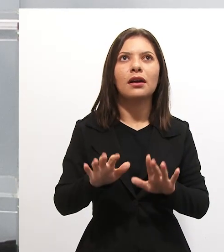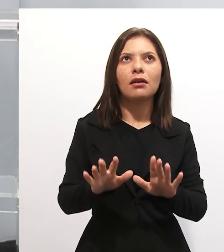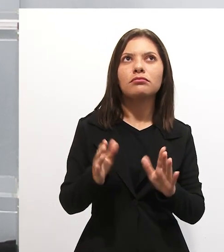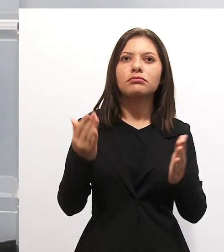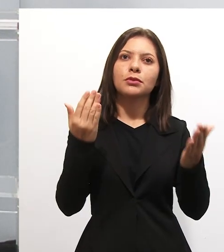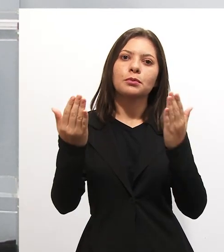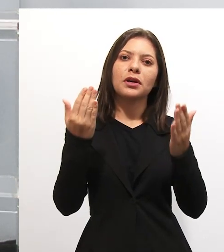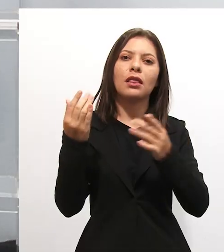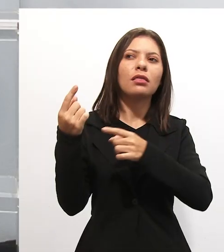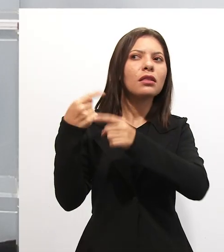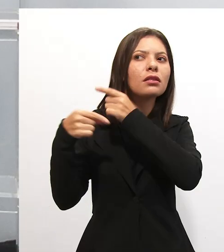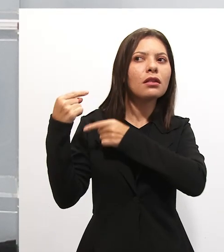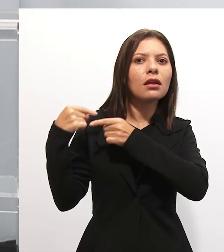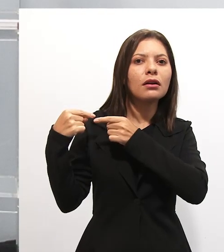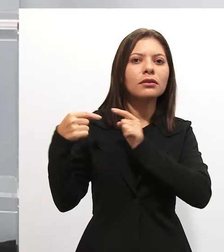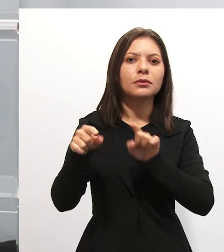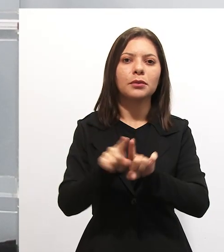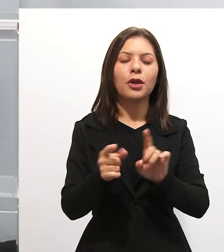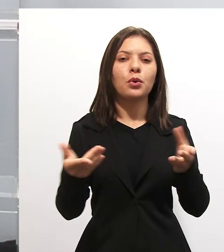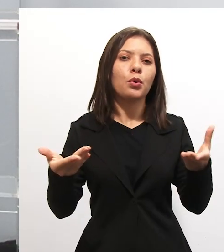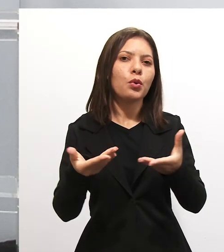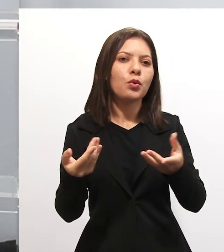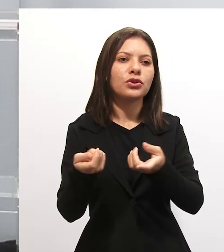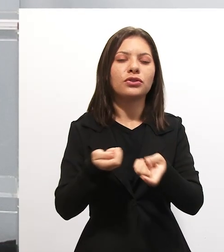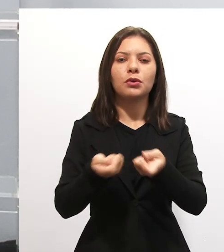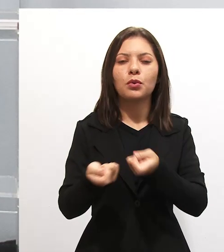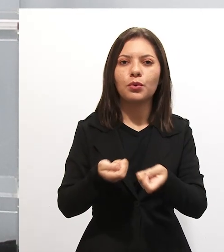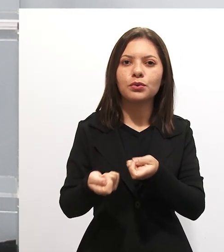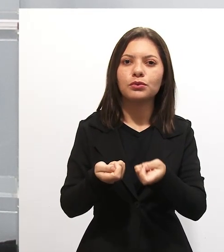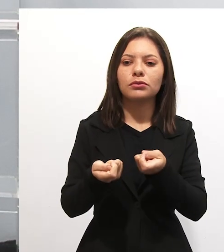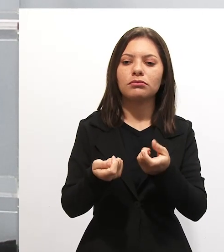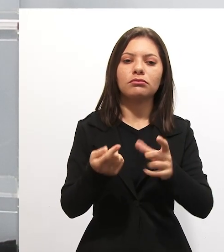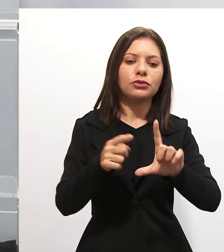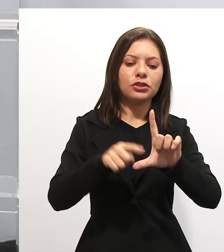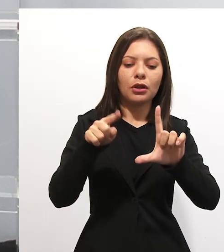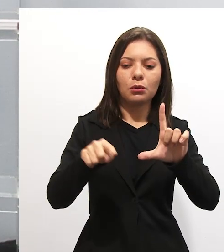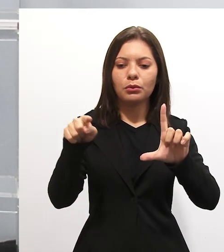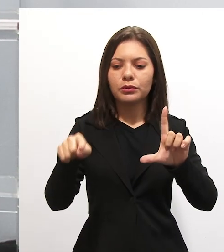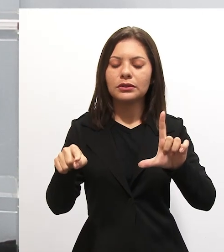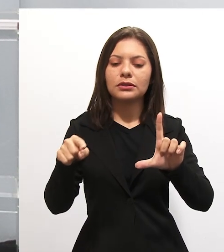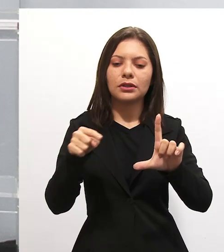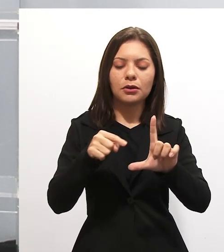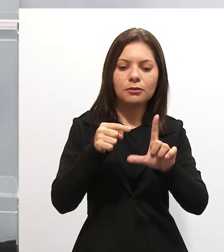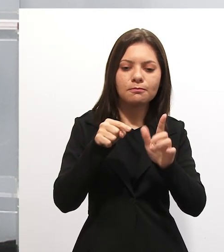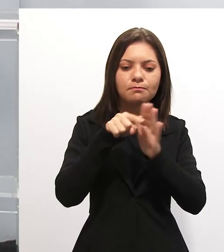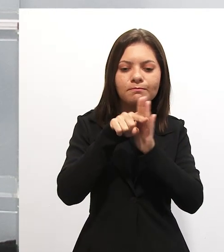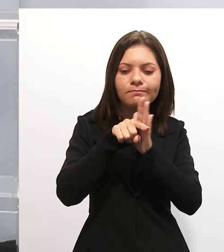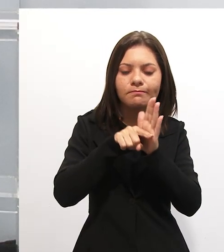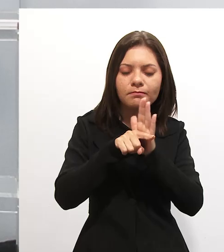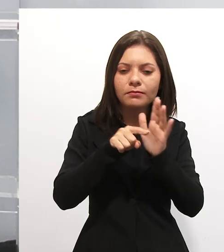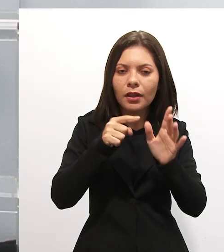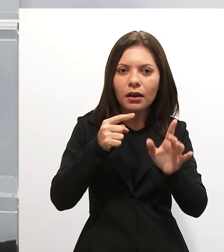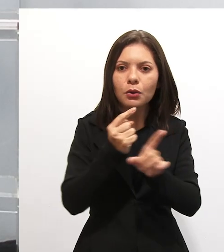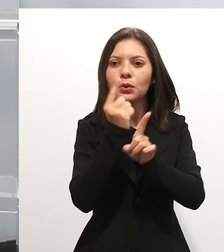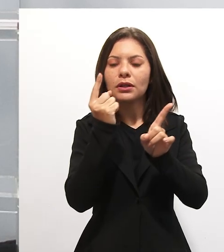de gastos do meu negócio, indicadores econômicos, eu posso verificar se eu iniciar determinada